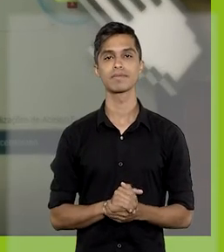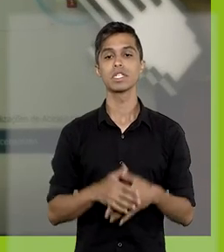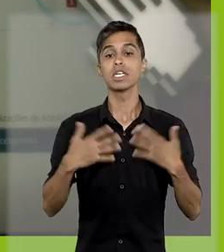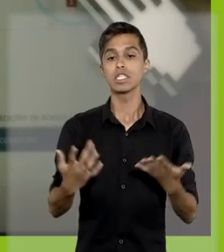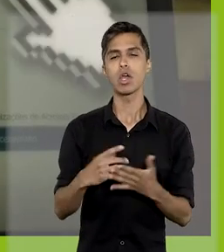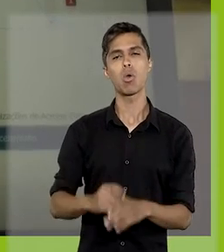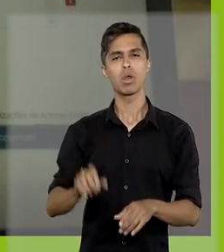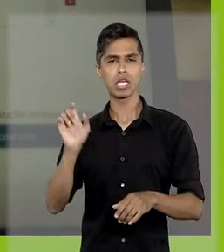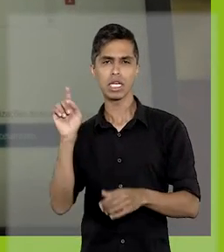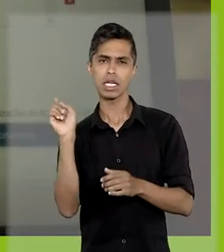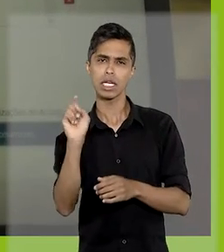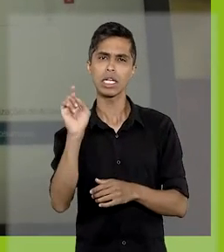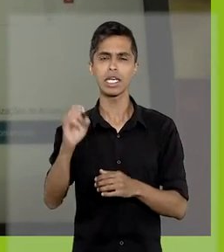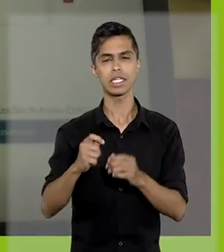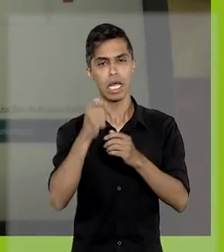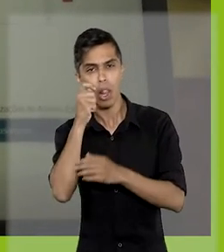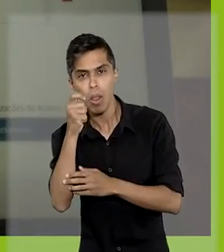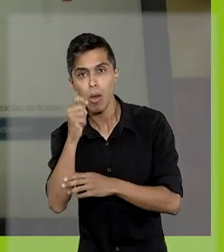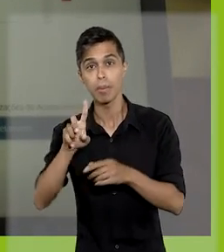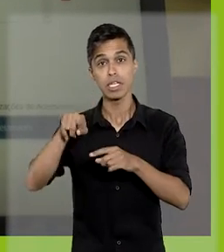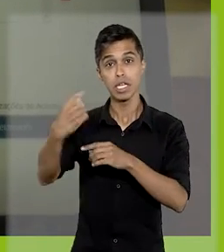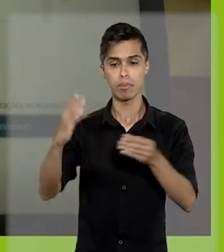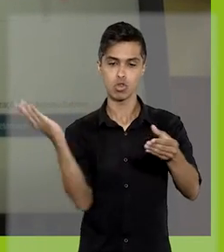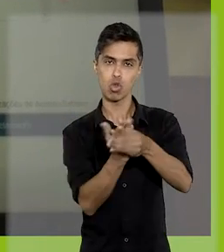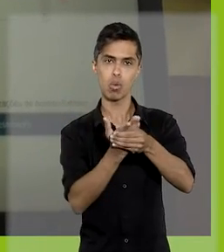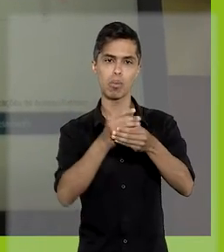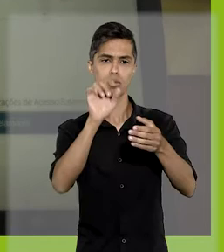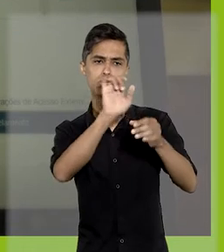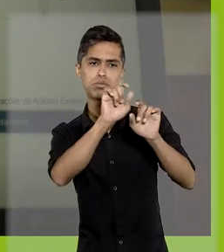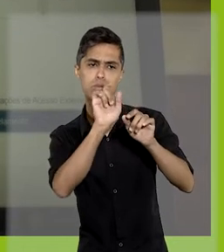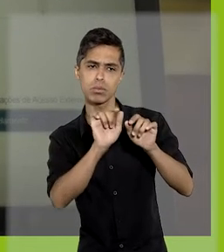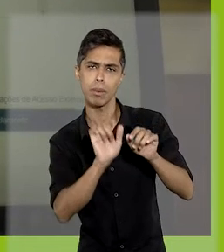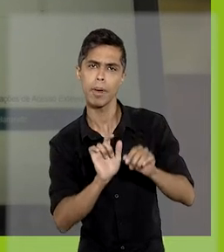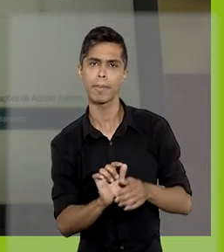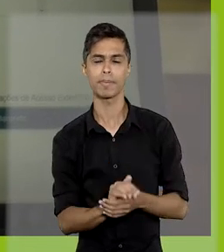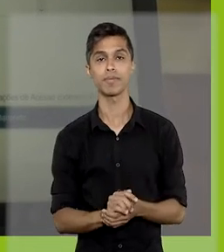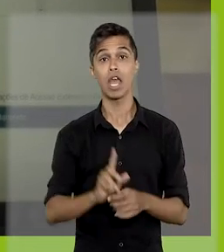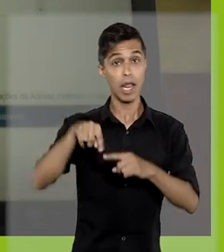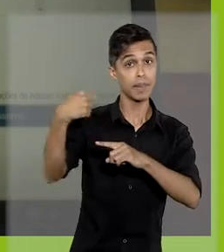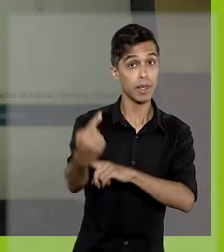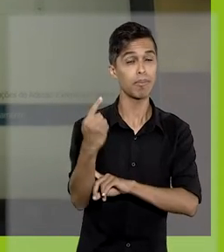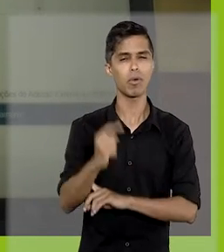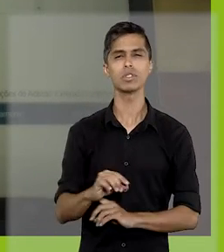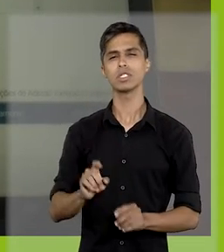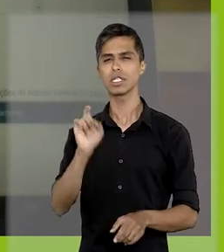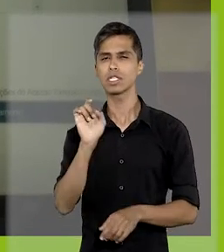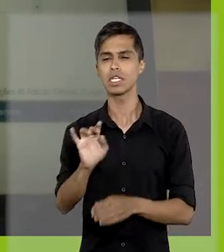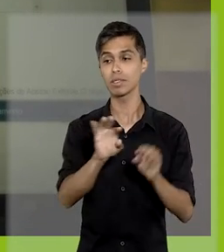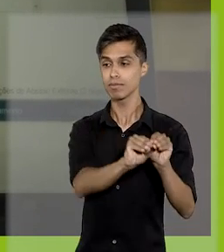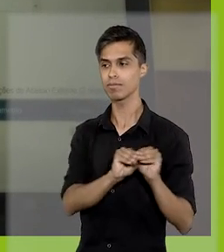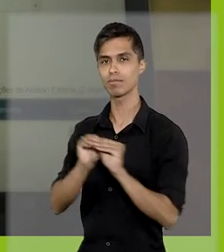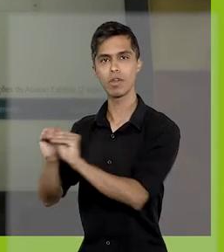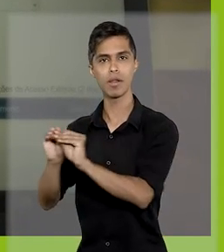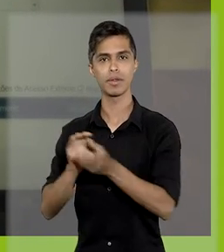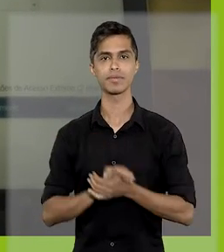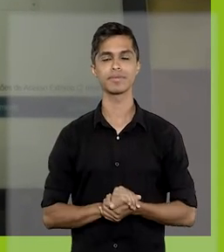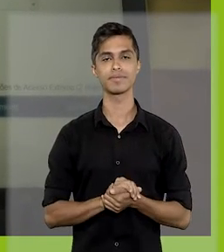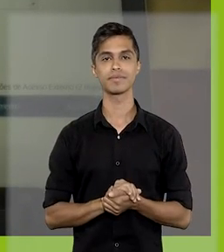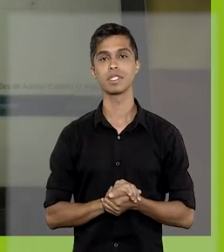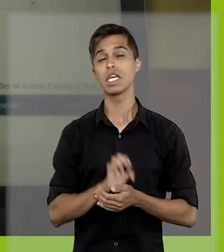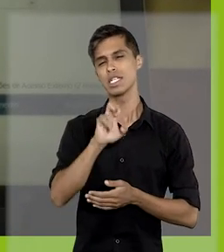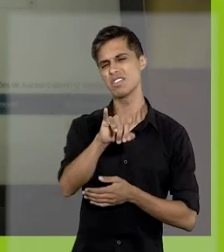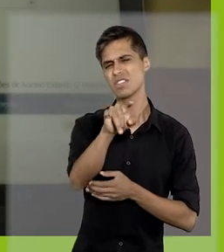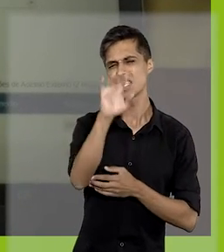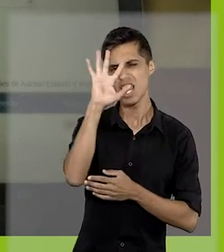clique na lupa e selecione os protocolos. Em seguida, clique no botão Transportar. Se você